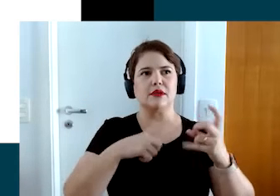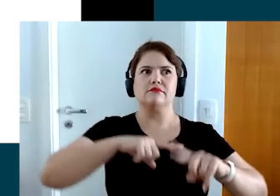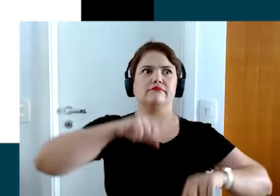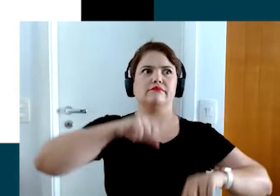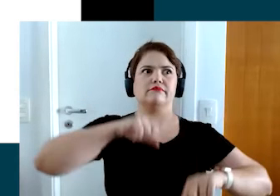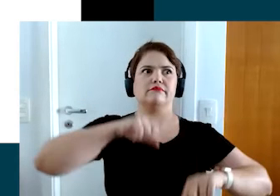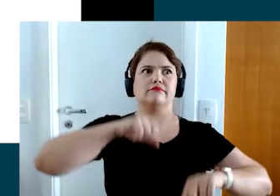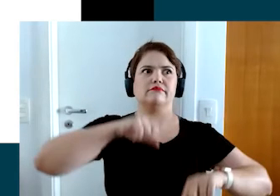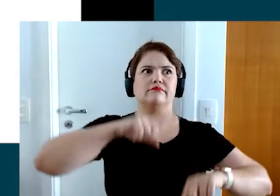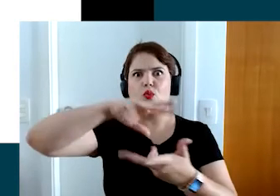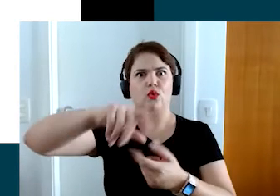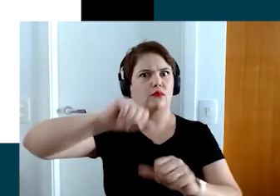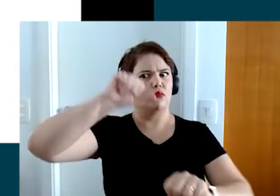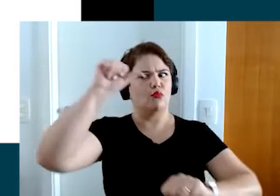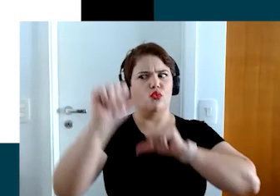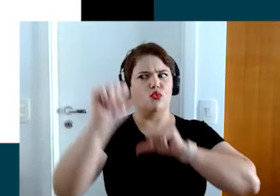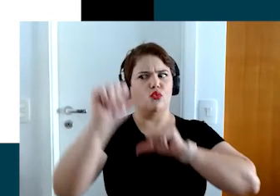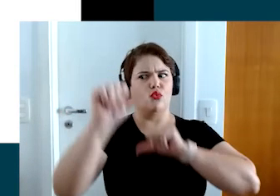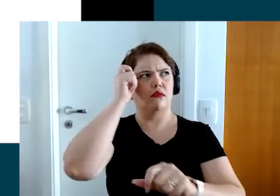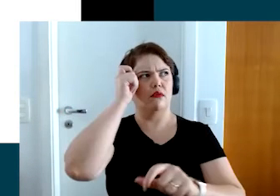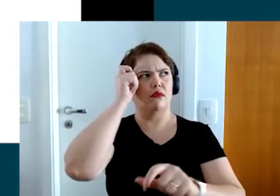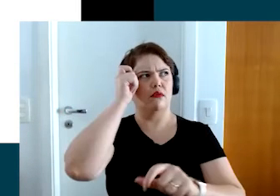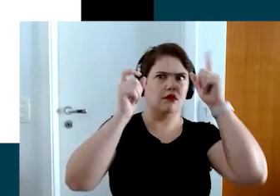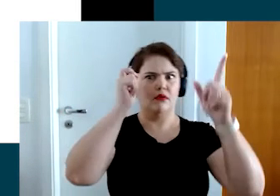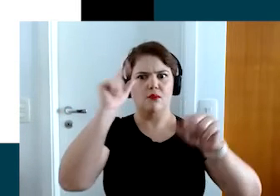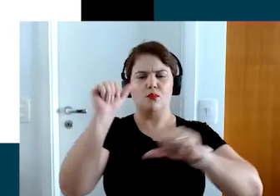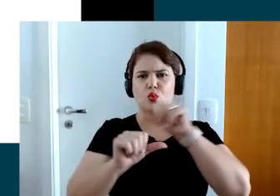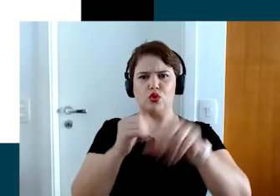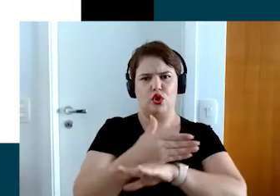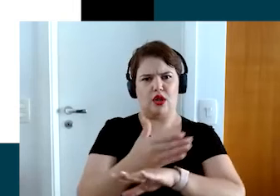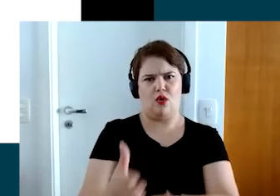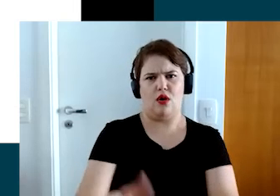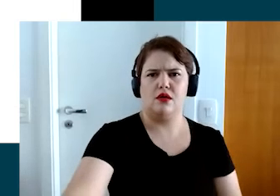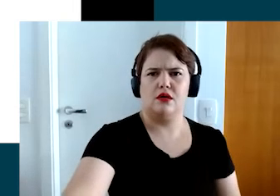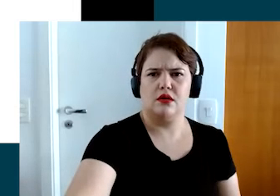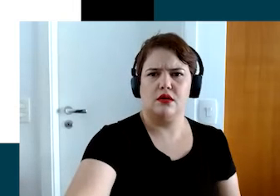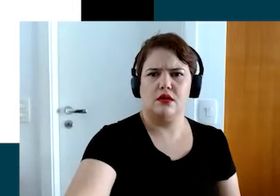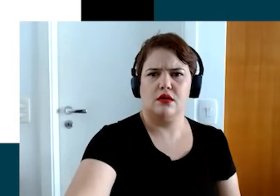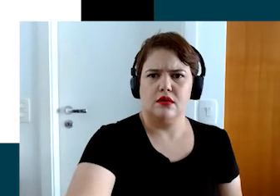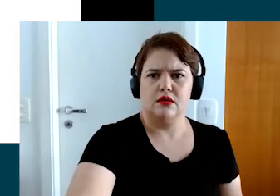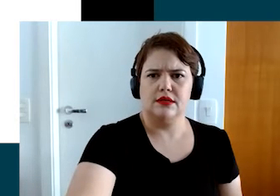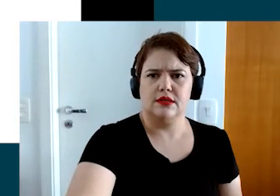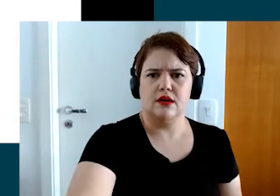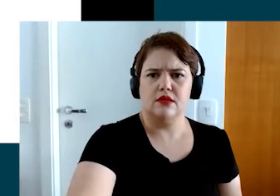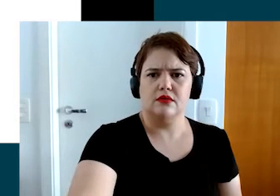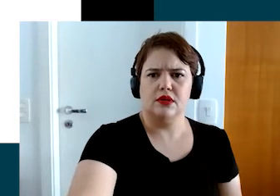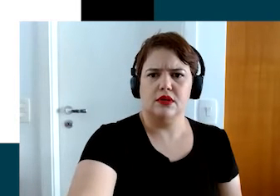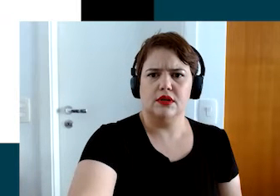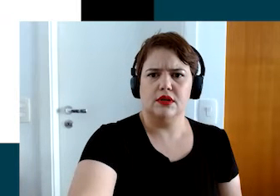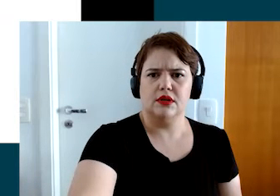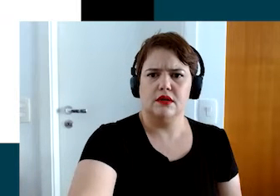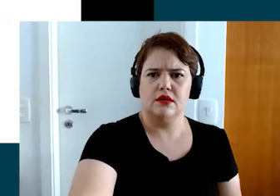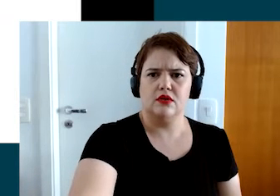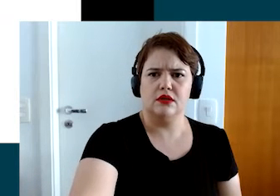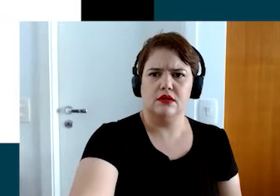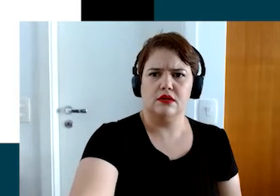atual, né, o ser humano muda de ideia o tempo todo. Então, o risco, né, em cada decisão, ele é muito, muito